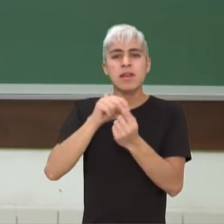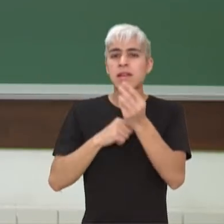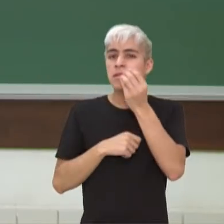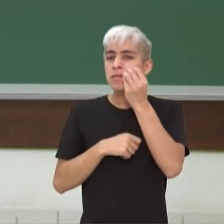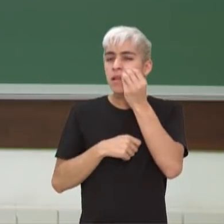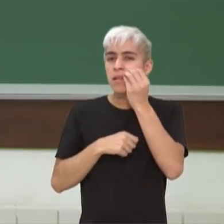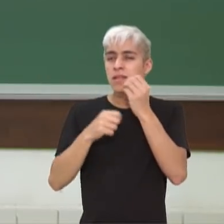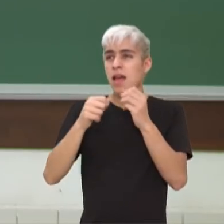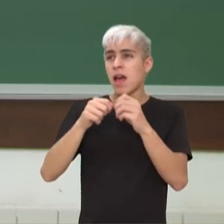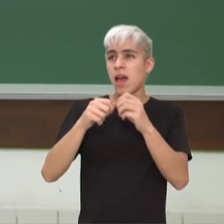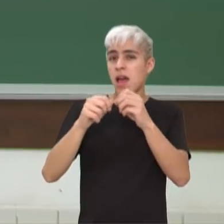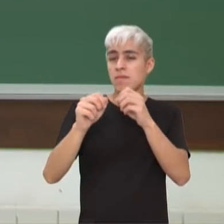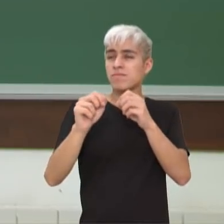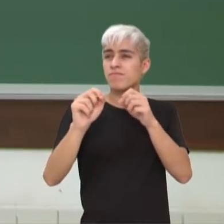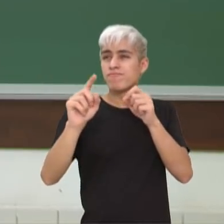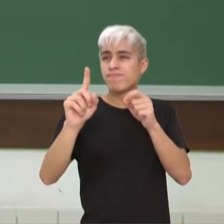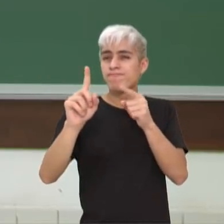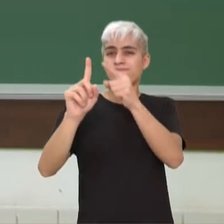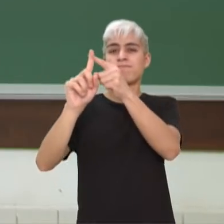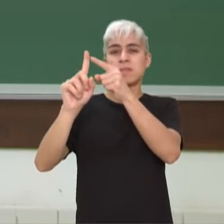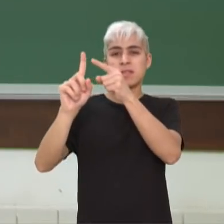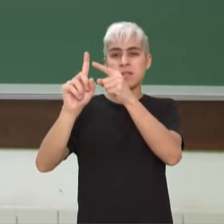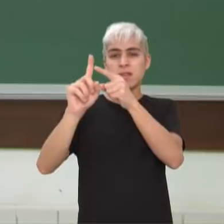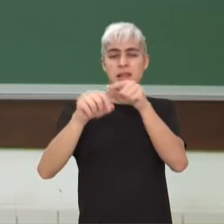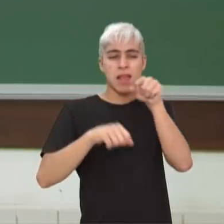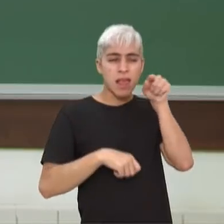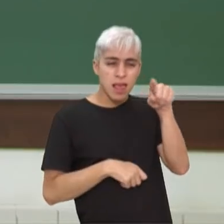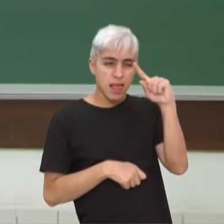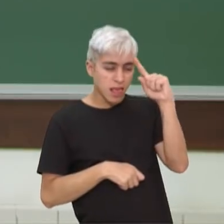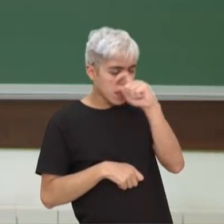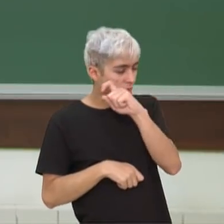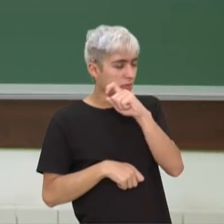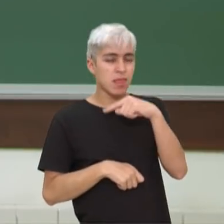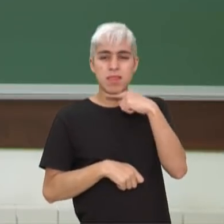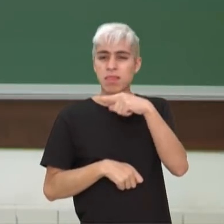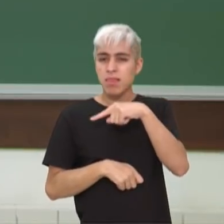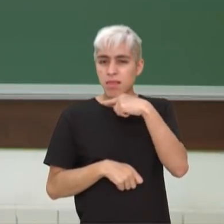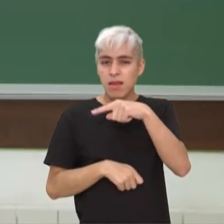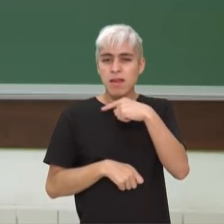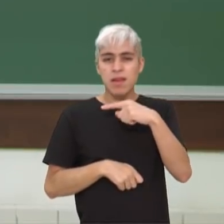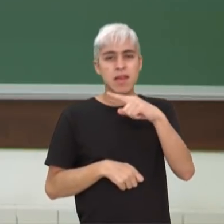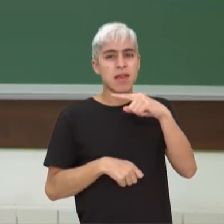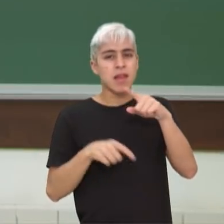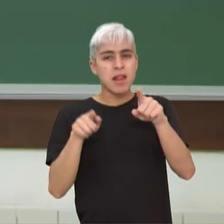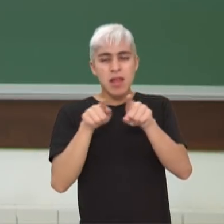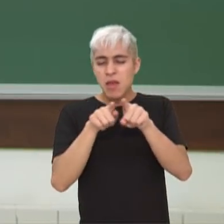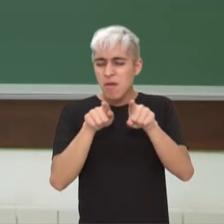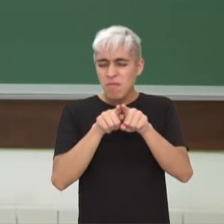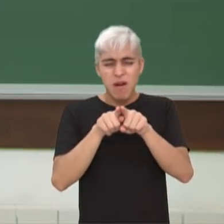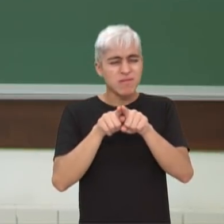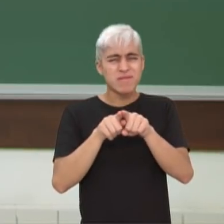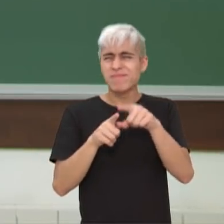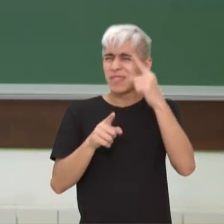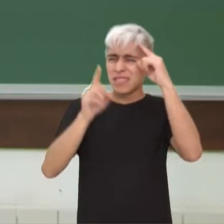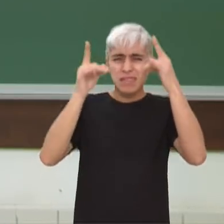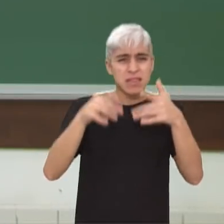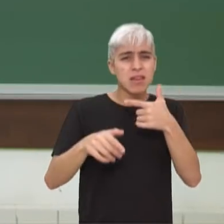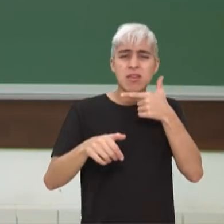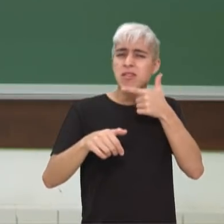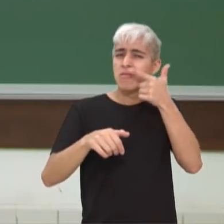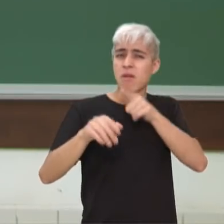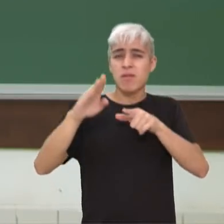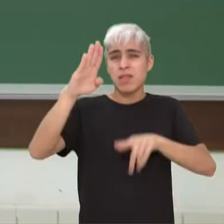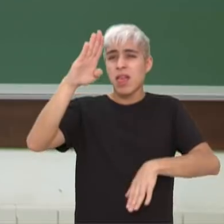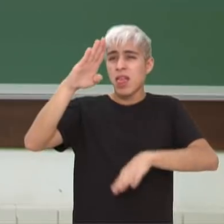acertar também aquele sino. E num primeiro momento, ele tem bastante dificuldade e fica até frustrado, pensa em desistir várias vezes. Mas conforme ele